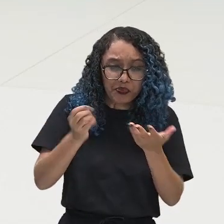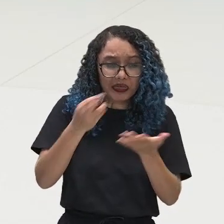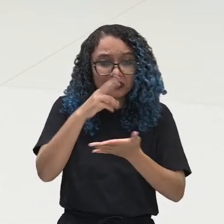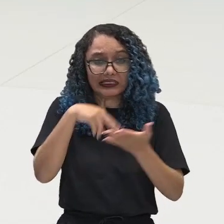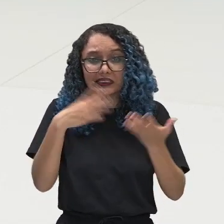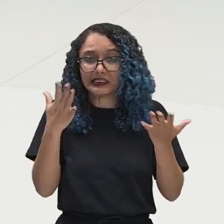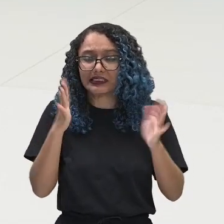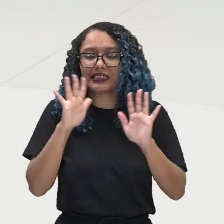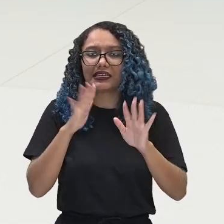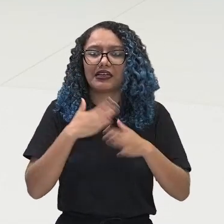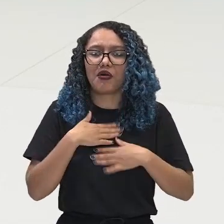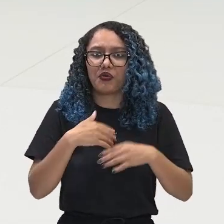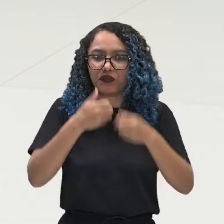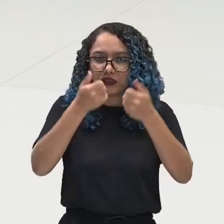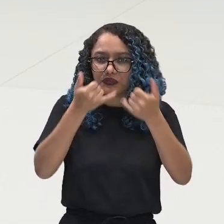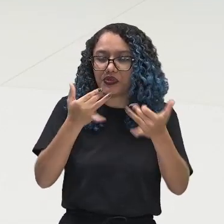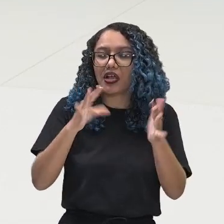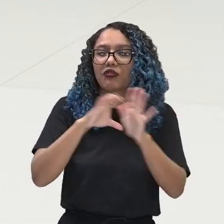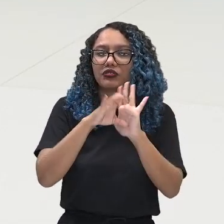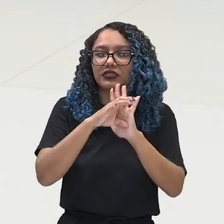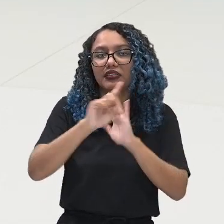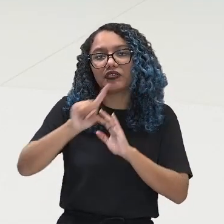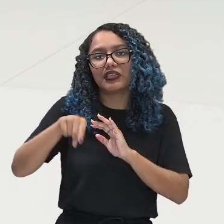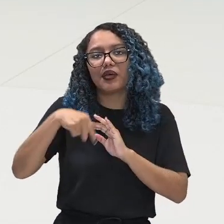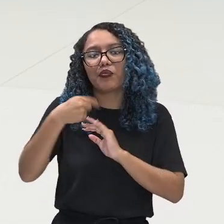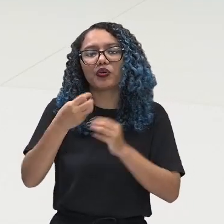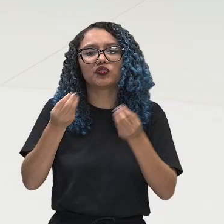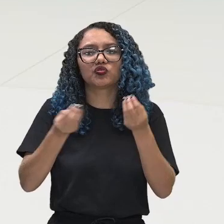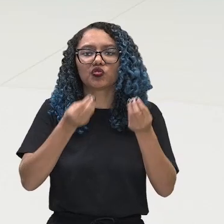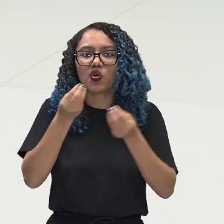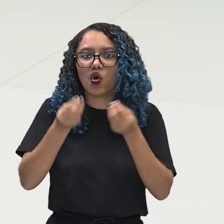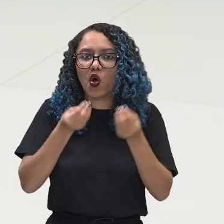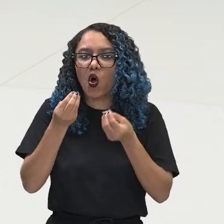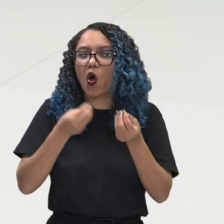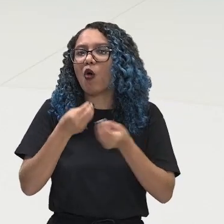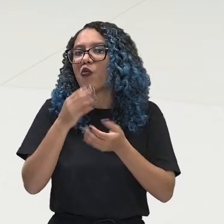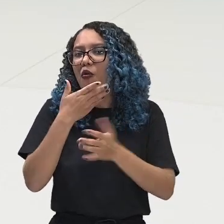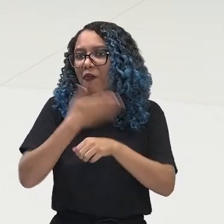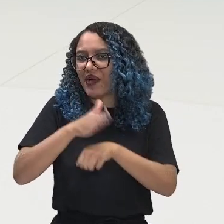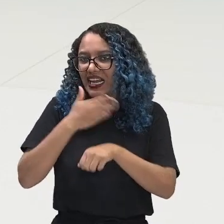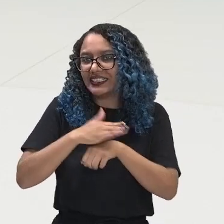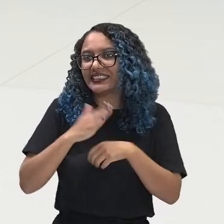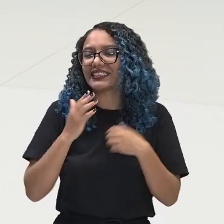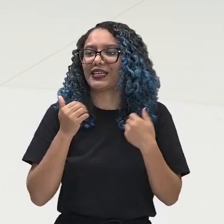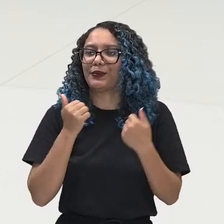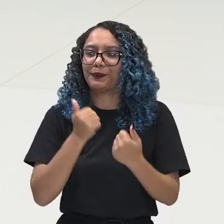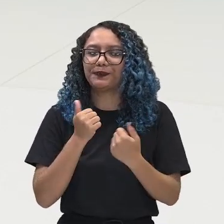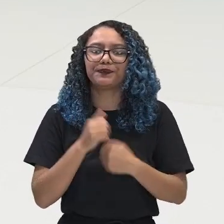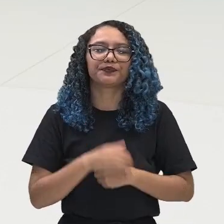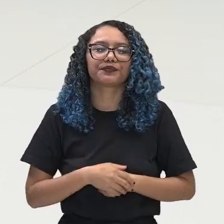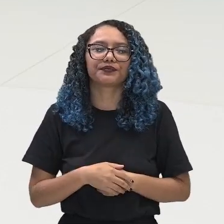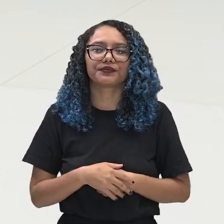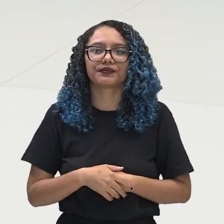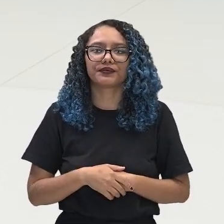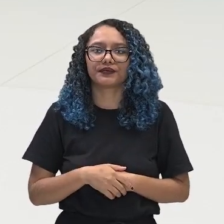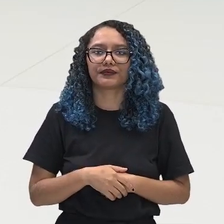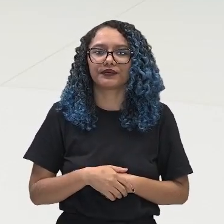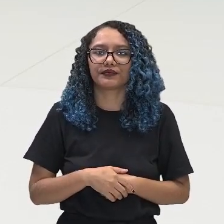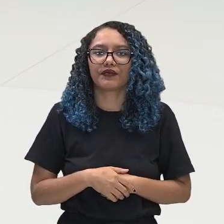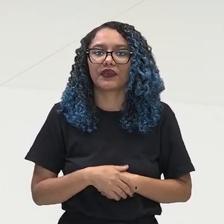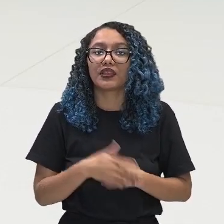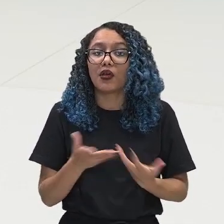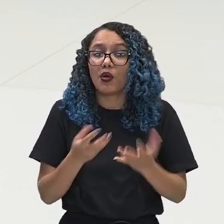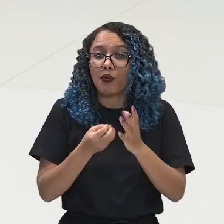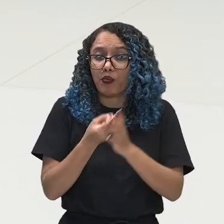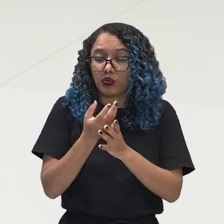entender agora o conceito para depois entender como funciona, de fato, a redação do Enem. Olha o que diz aí. É a produção